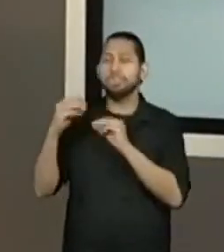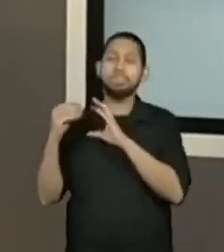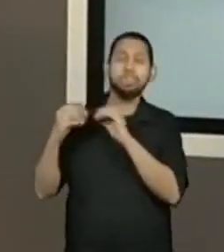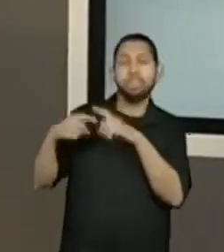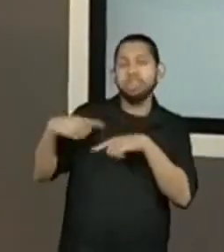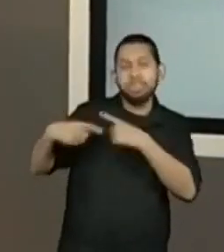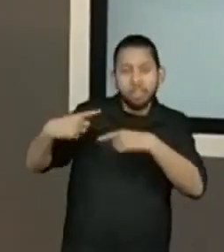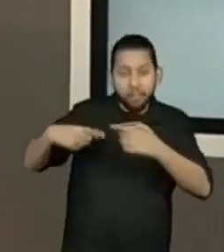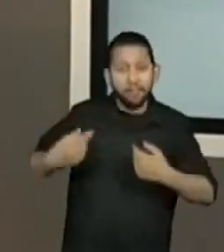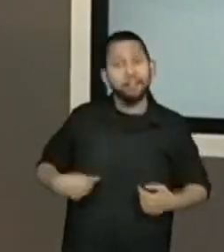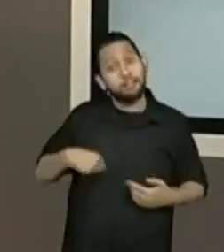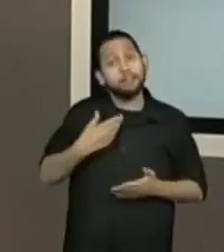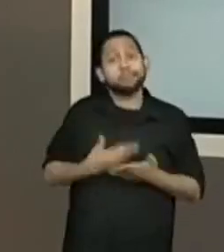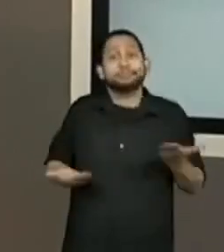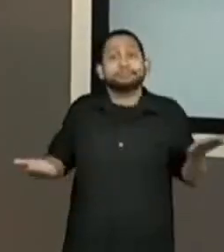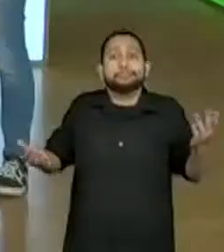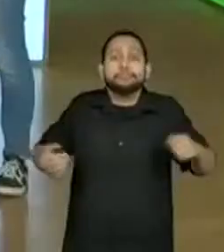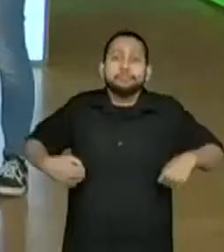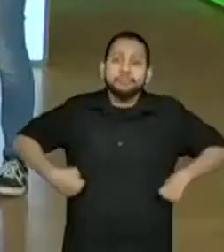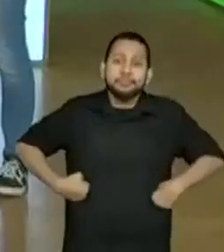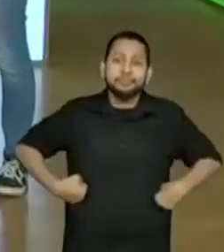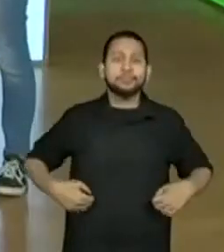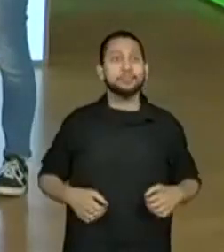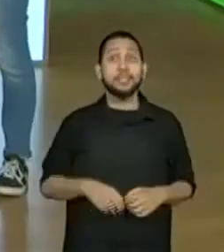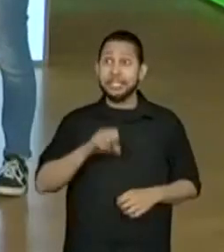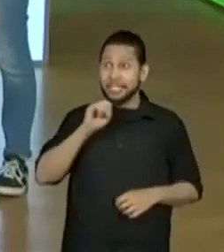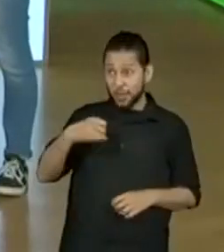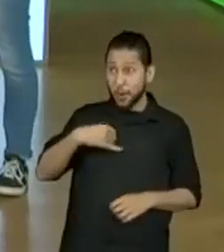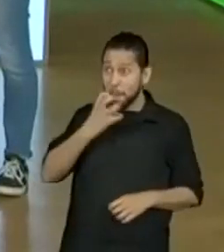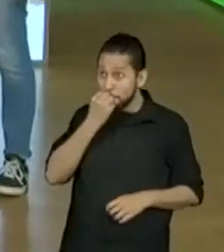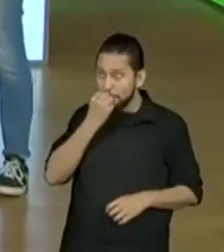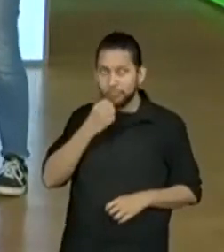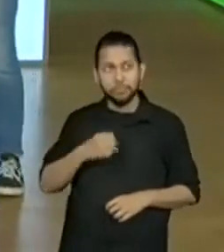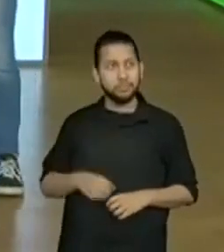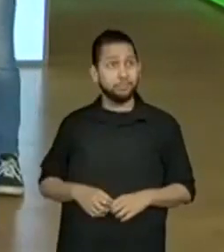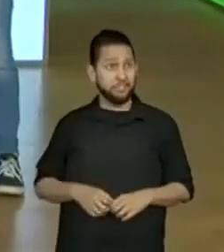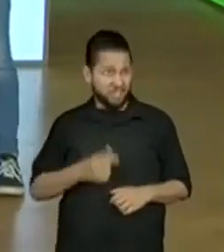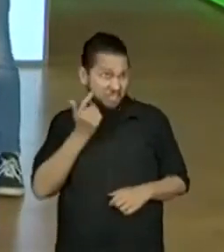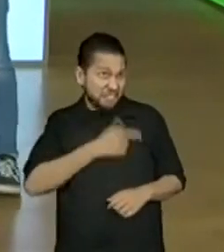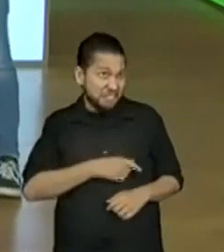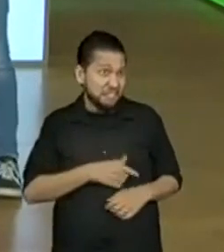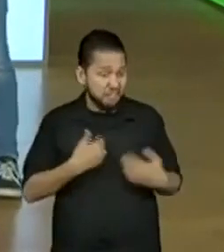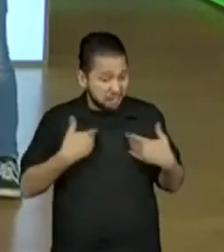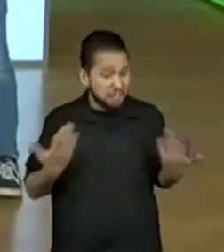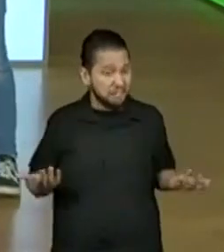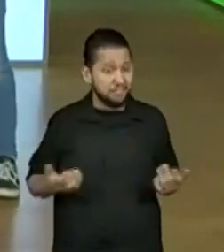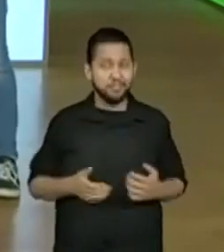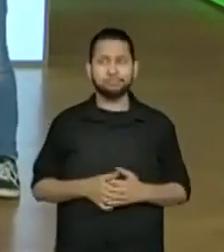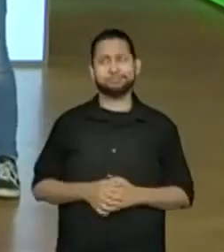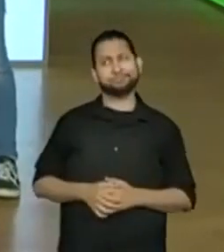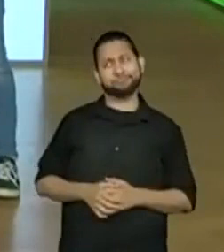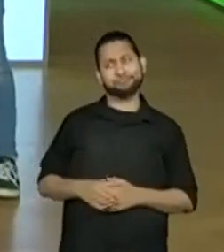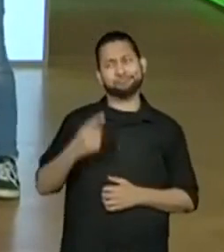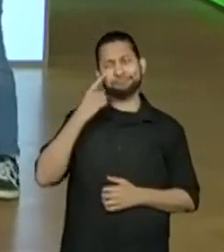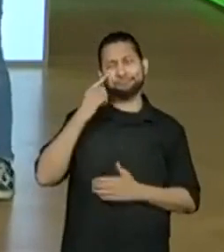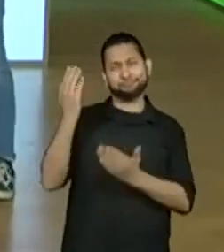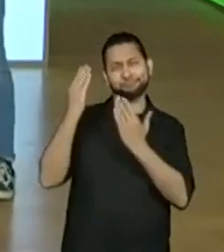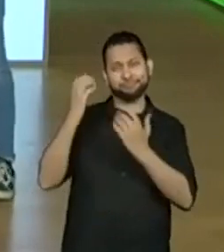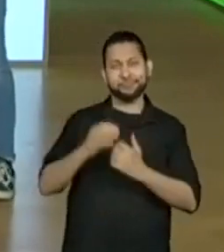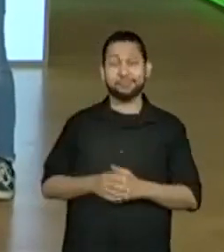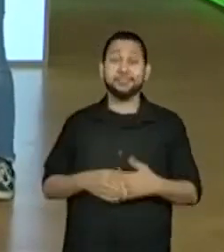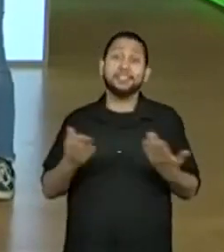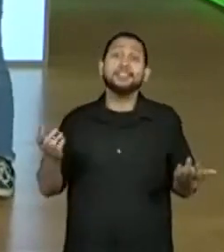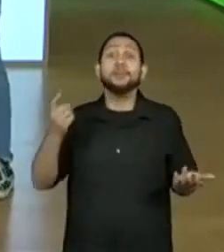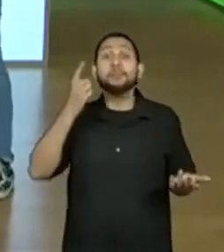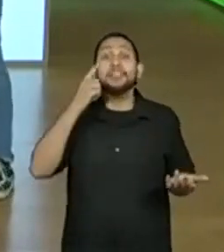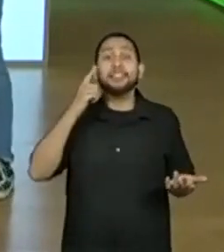ganhar. Entendeu? Tenho certeza que é se isso. Se eu não falasse... Eu ia ganhar. Ah, então tá certo. Entendeu? Beleza, eu queria fazer isso com o Corinthians.